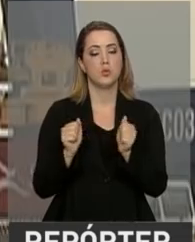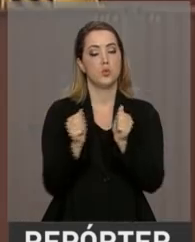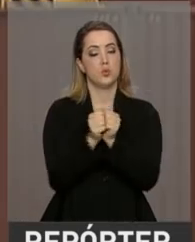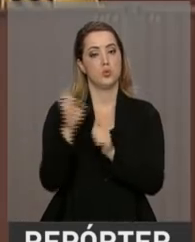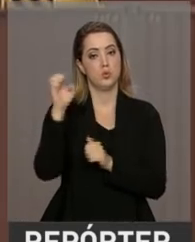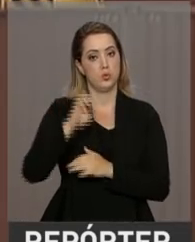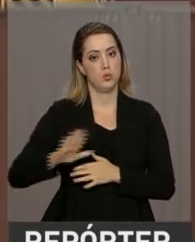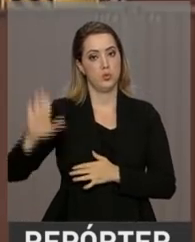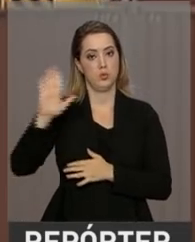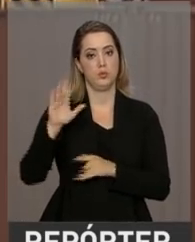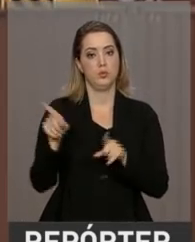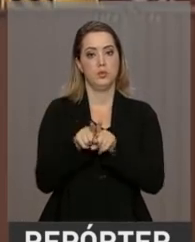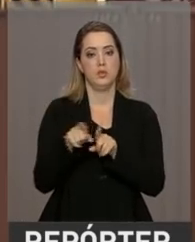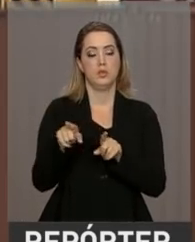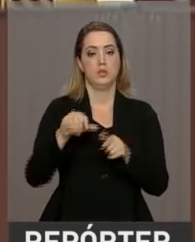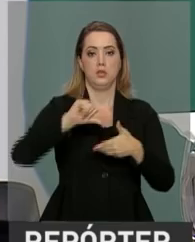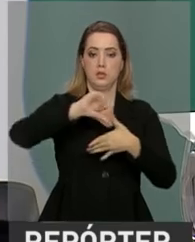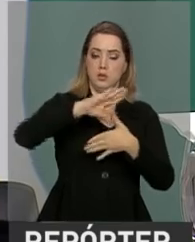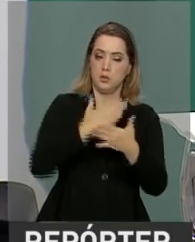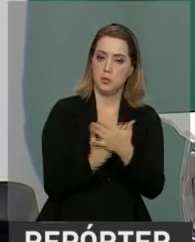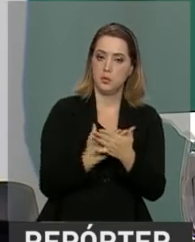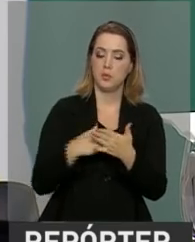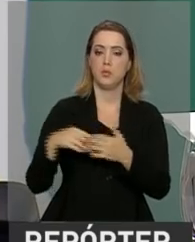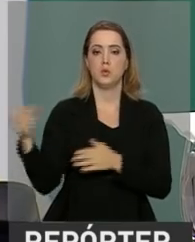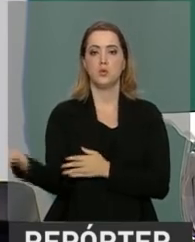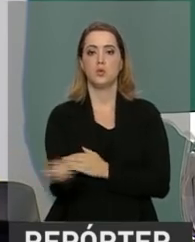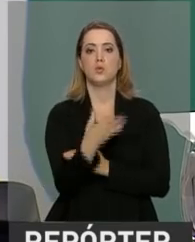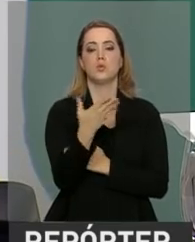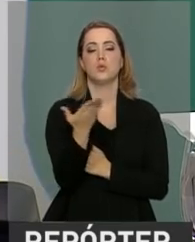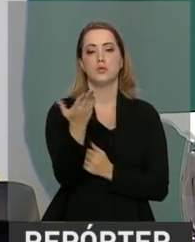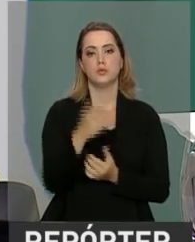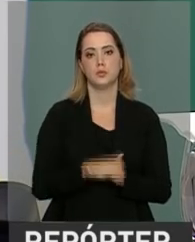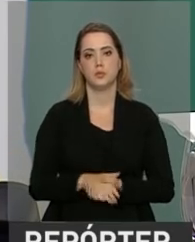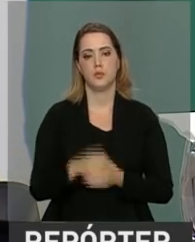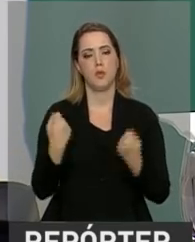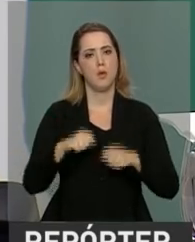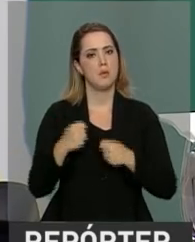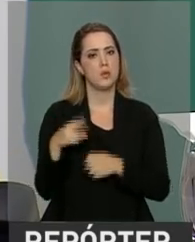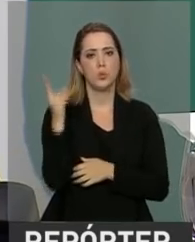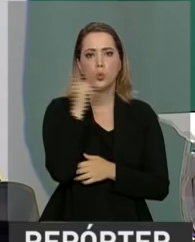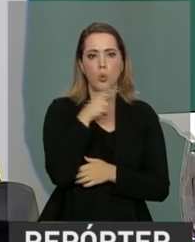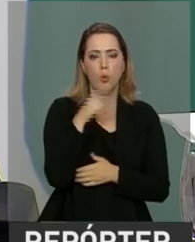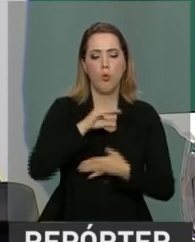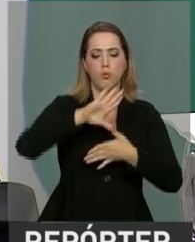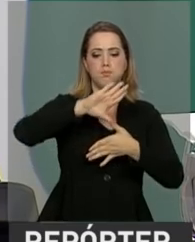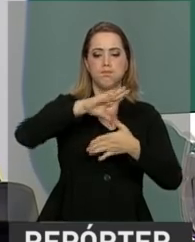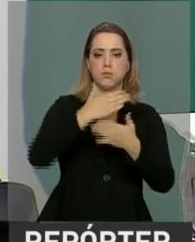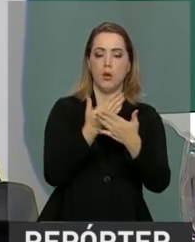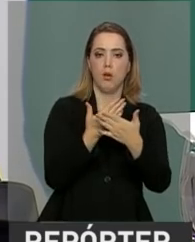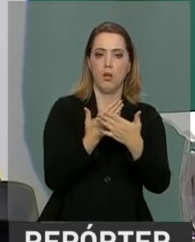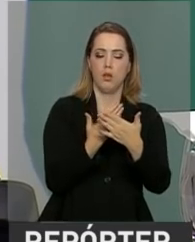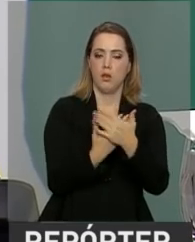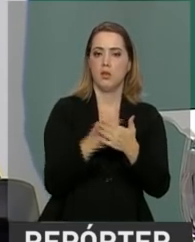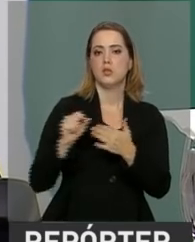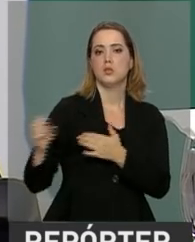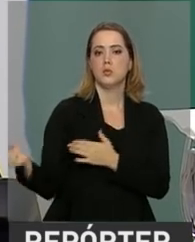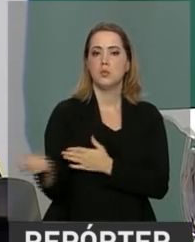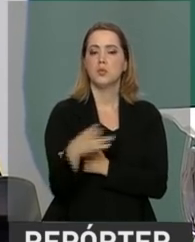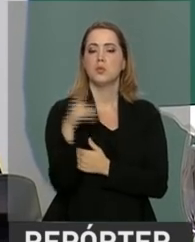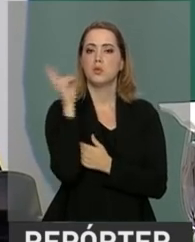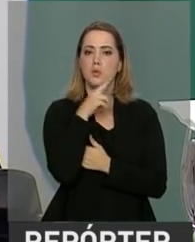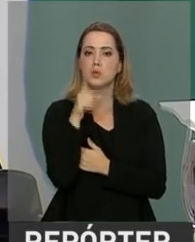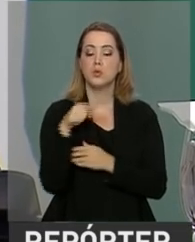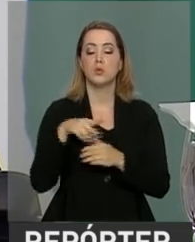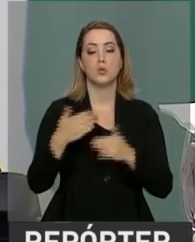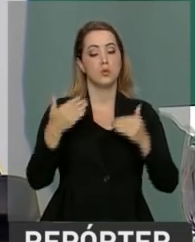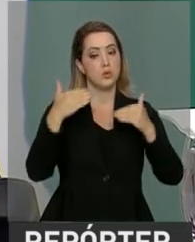Europeia, além de um Mercosul moderno. Precisamos de um Mercosul ágil e moderno, que sirva de plataforma para que